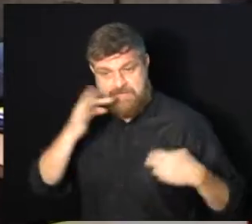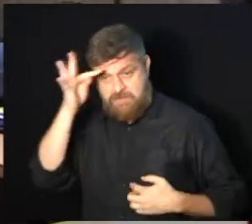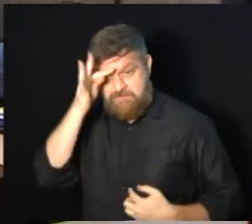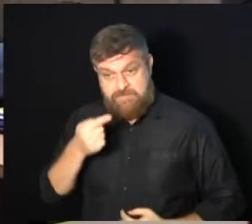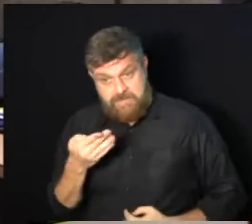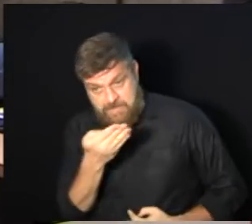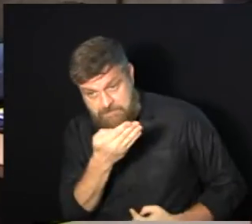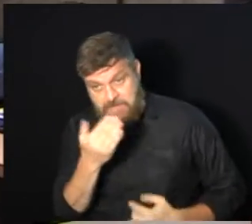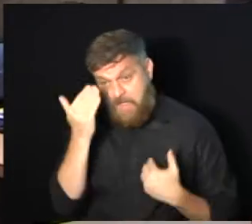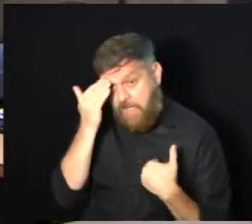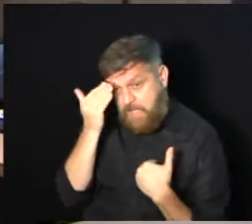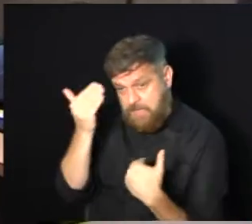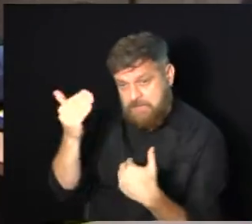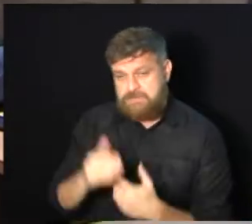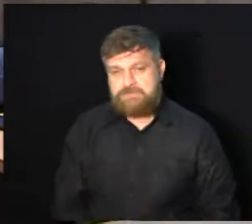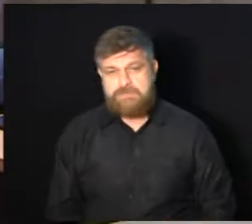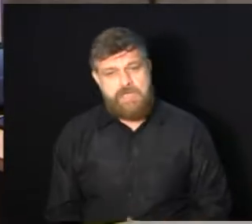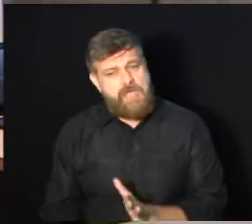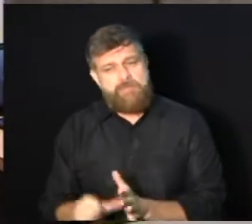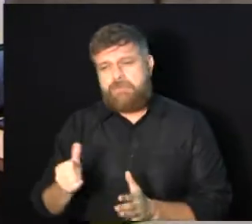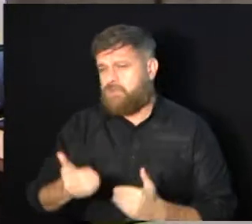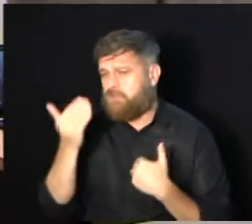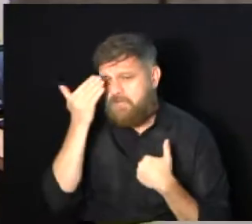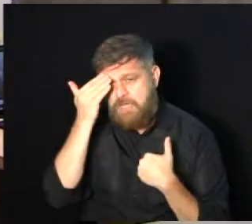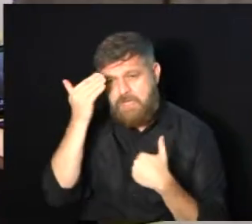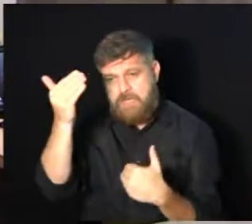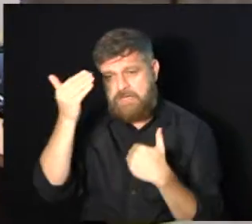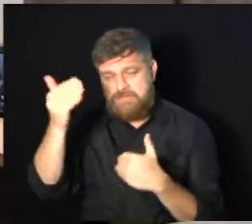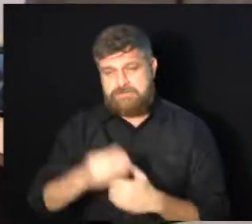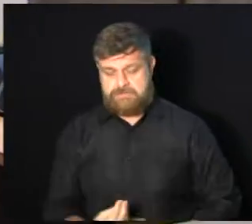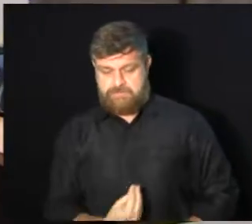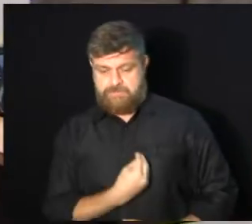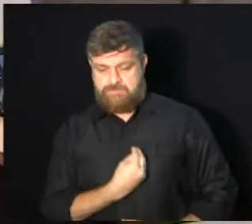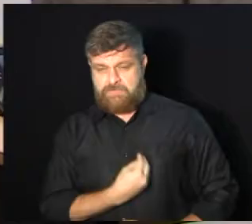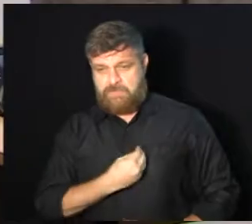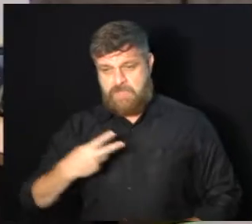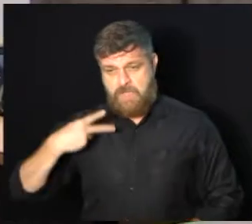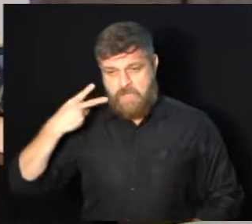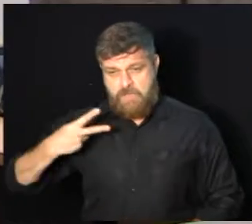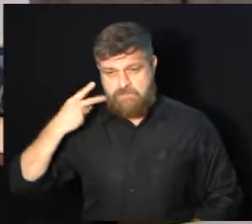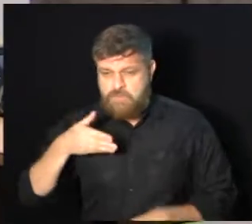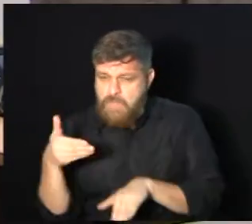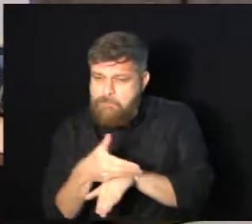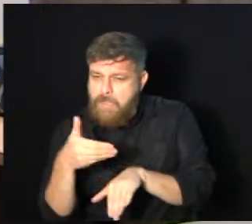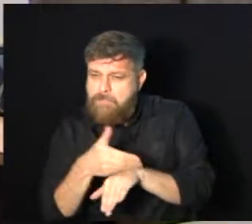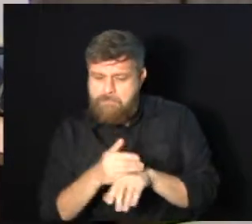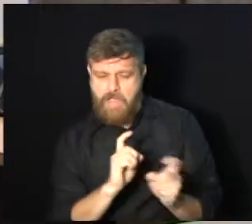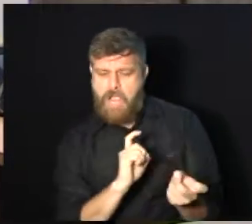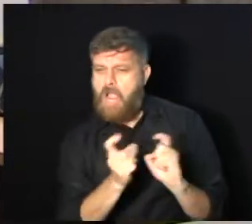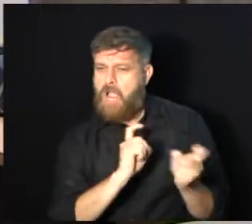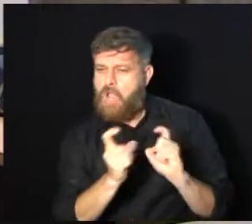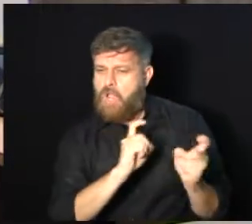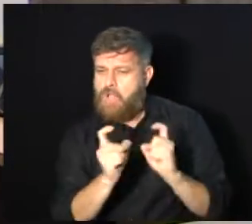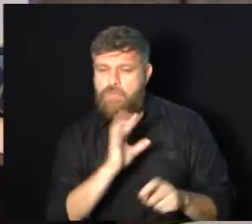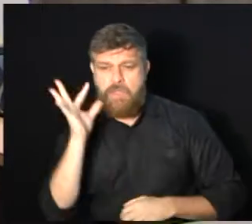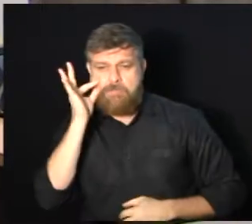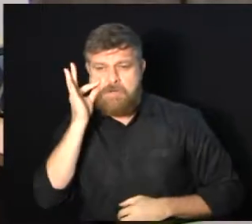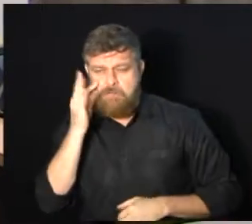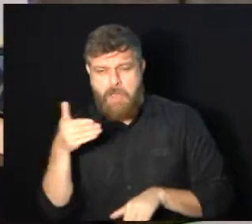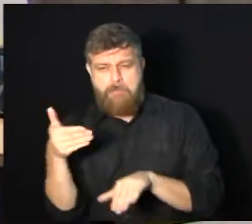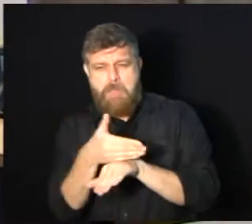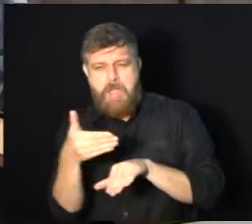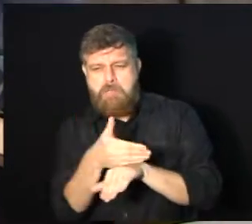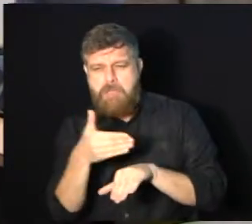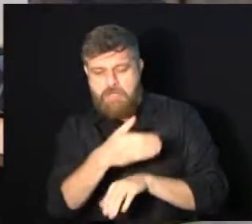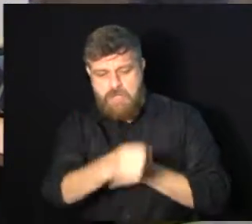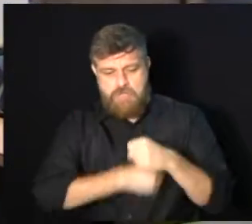fez agradecimentos. Primeiramente, agradecer a presença de todos os vereadores que participaram de várias reuniões